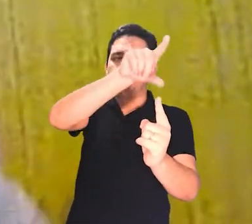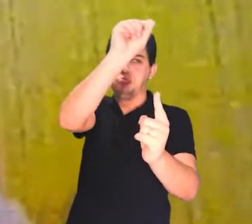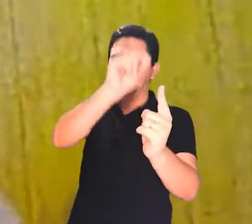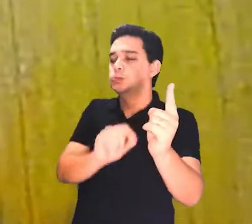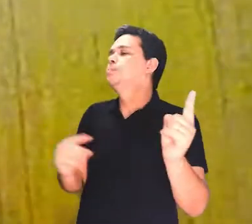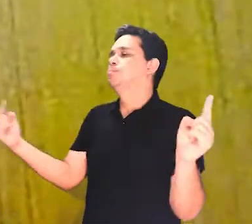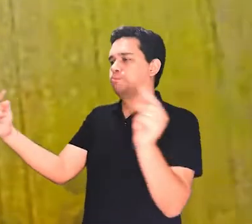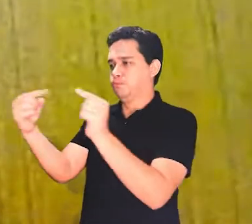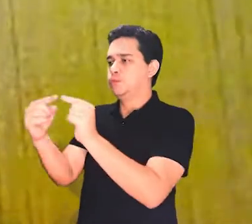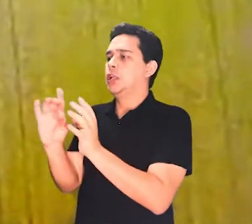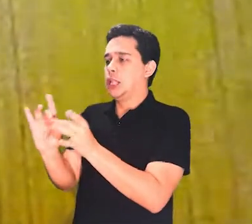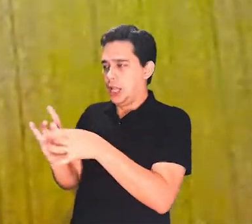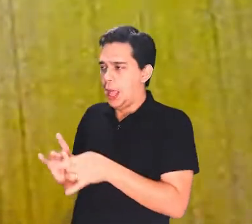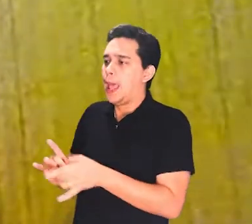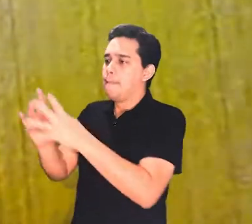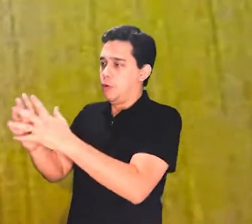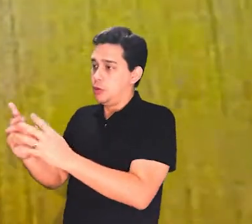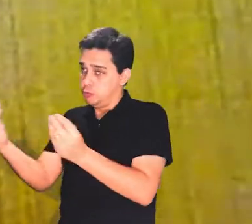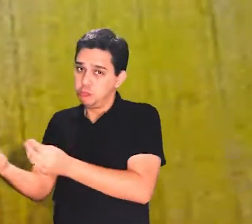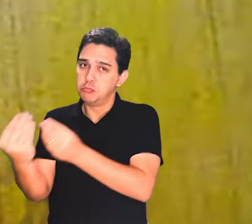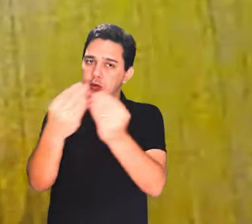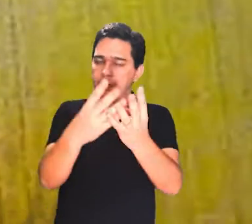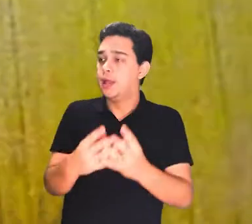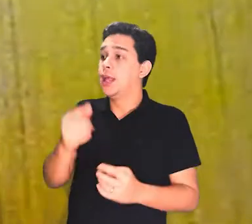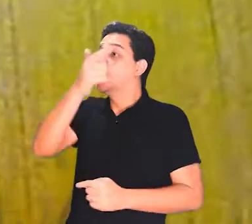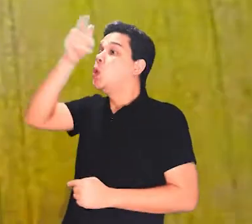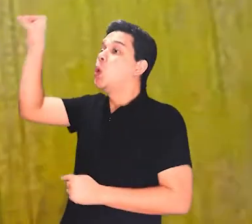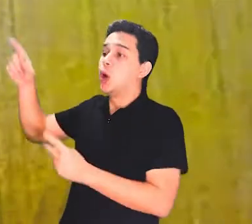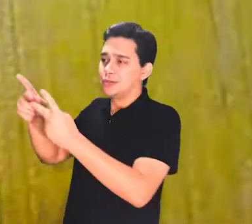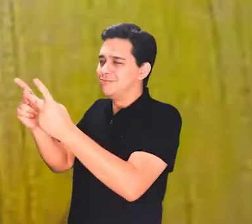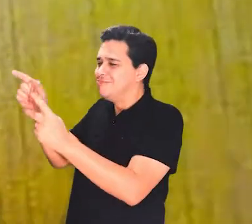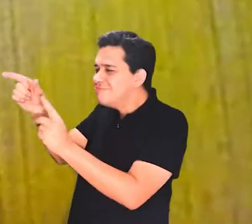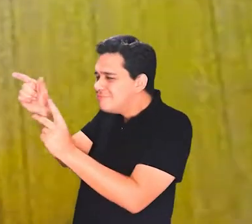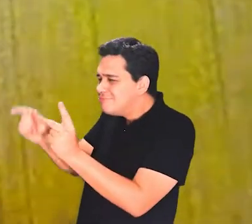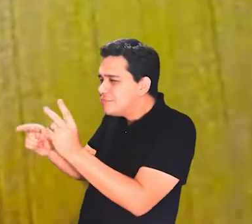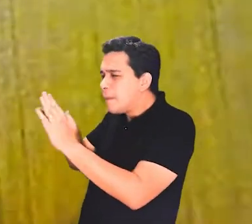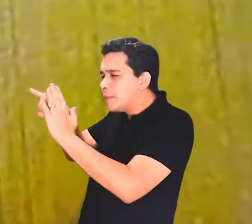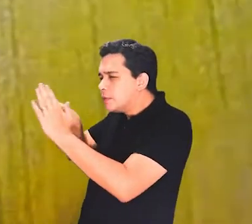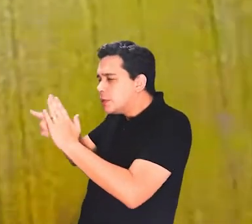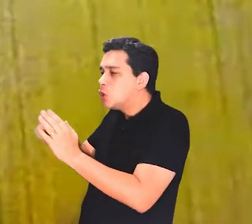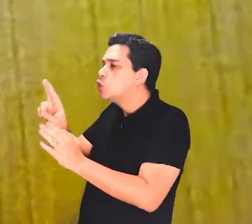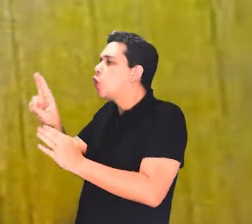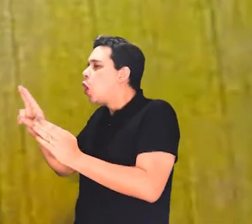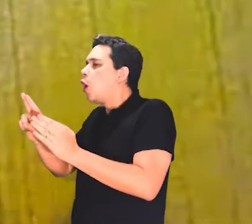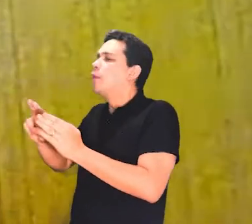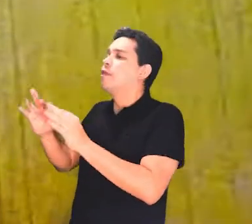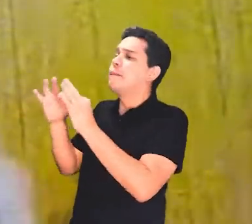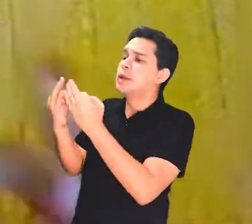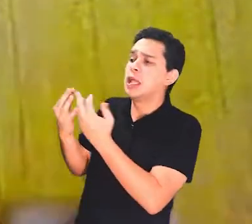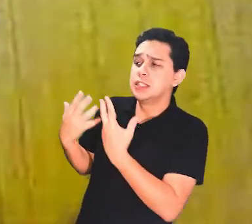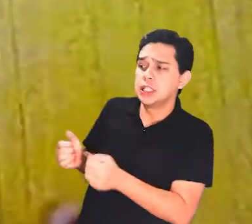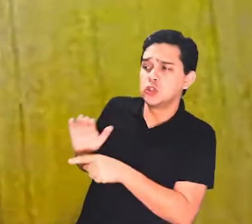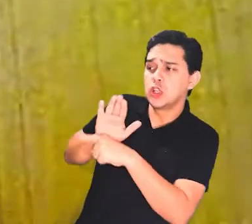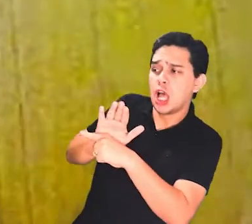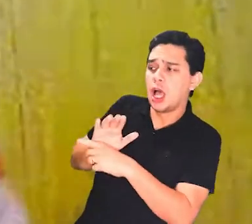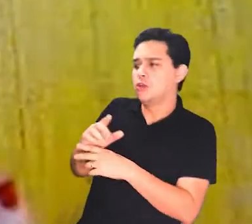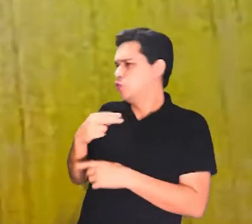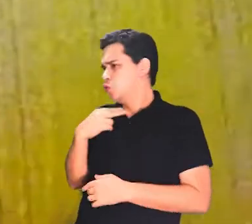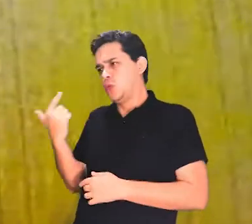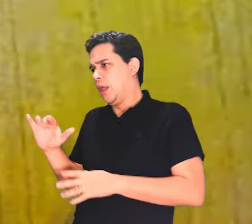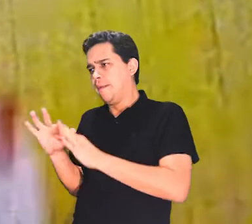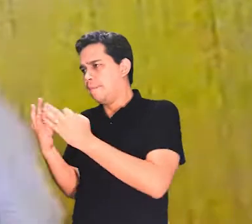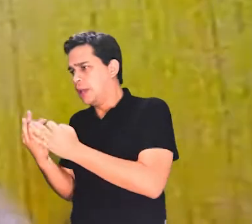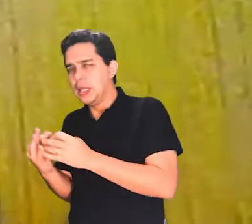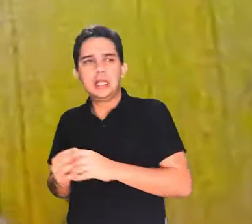na sociedade. Então, é muito importante essa questão documental, registro tardio. Às vezes, as pessoas estão esquecidas há